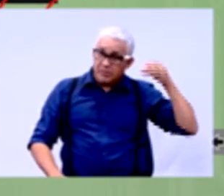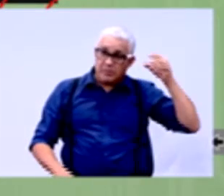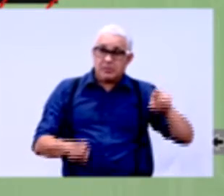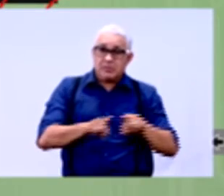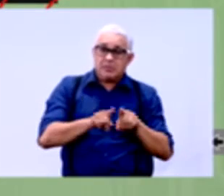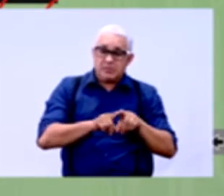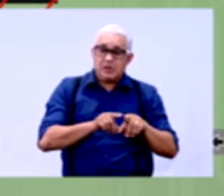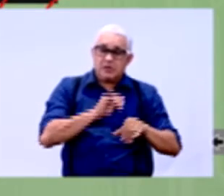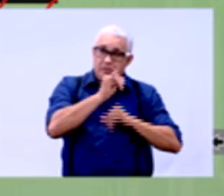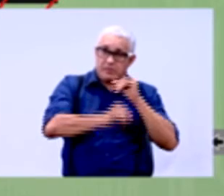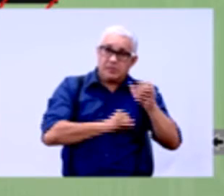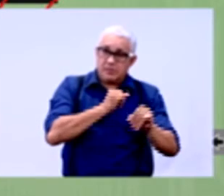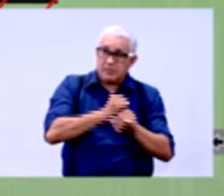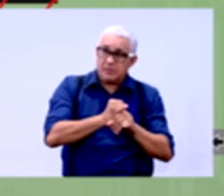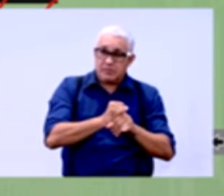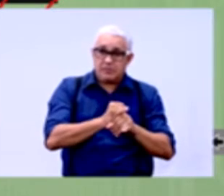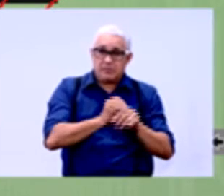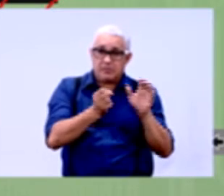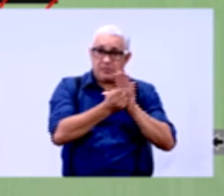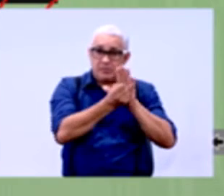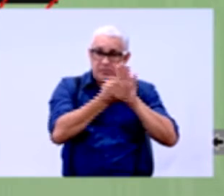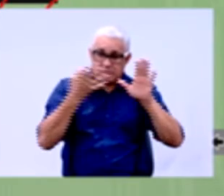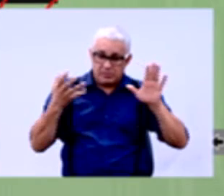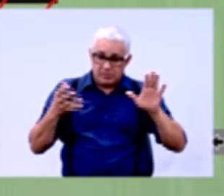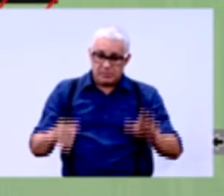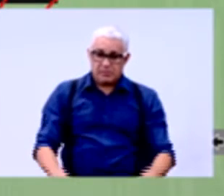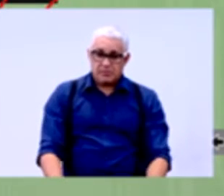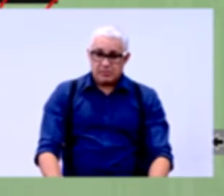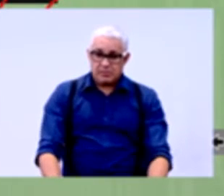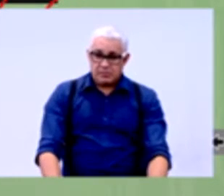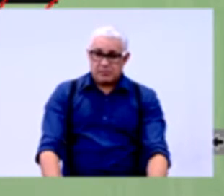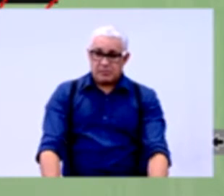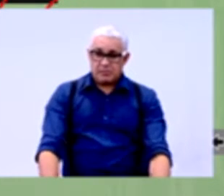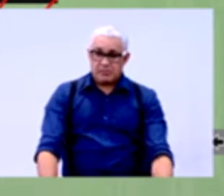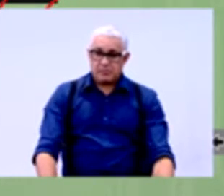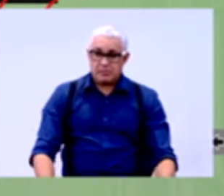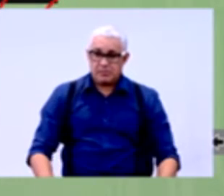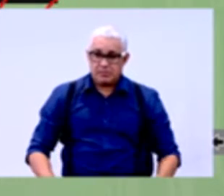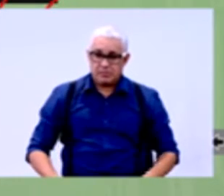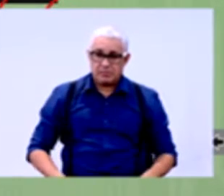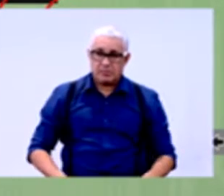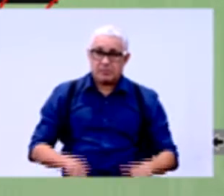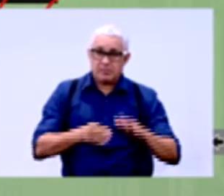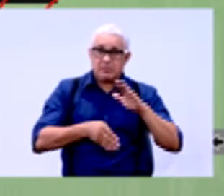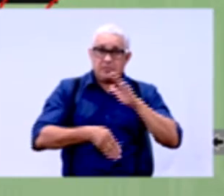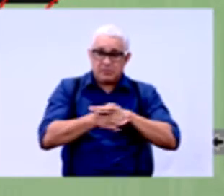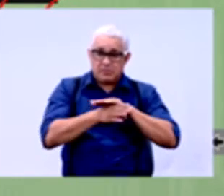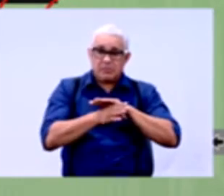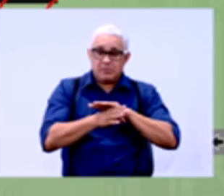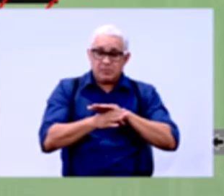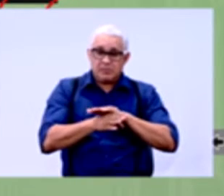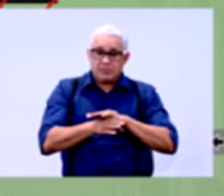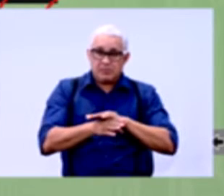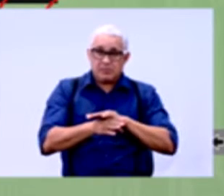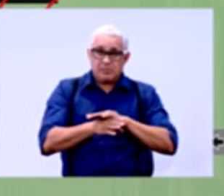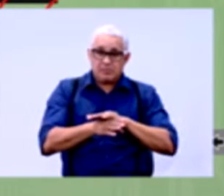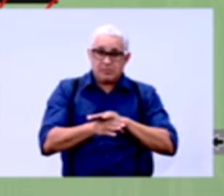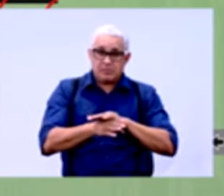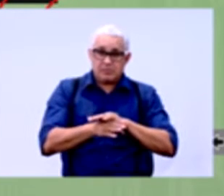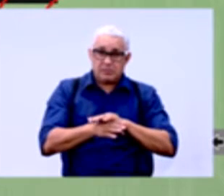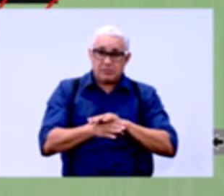web para um aplicativo, para uma máquina, acessar por uma máquina